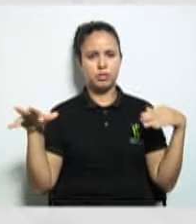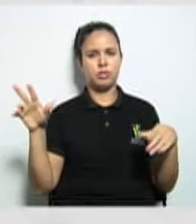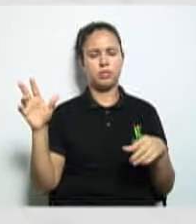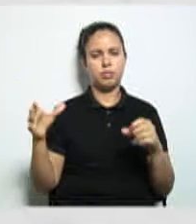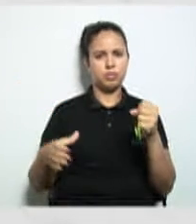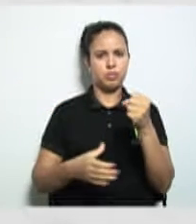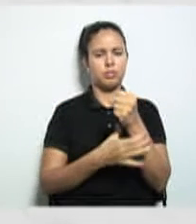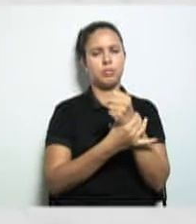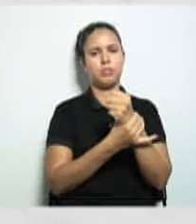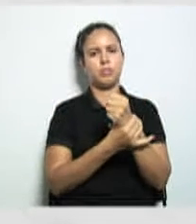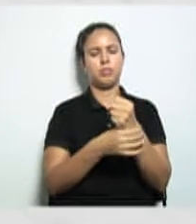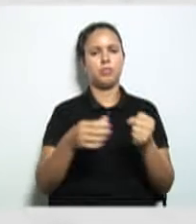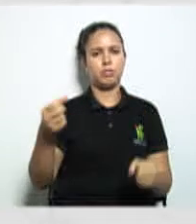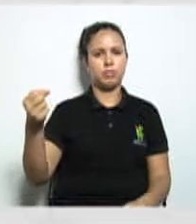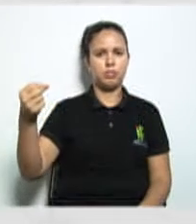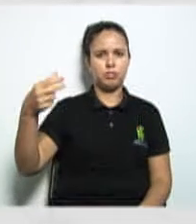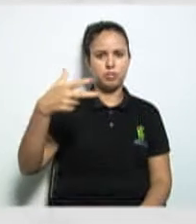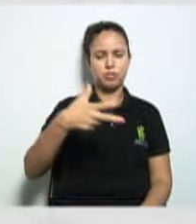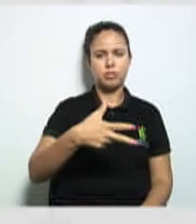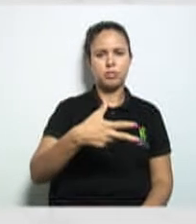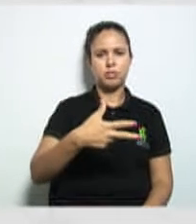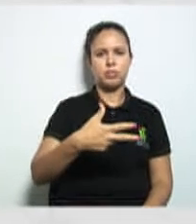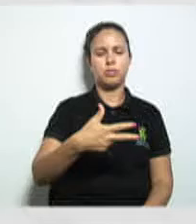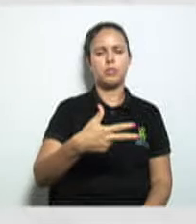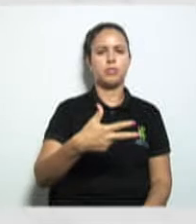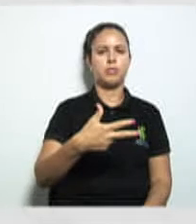a previdência social,